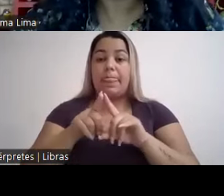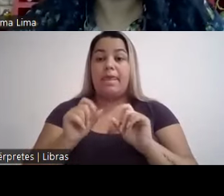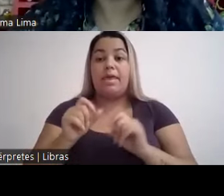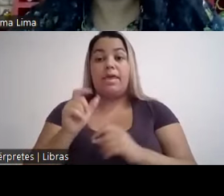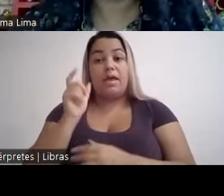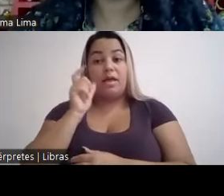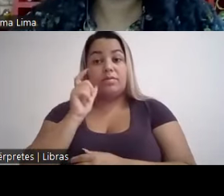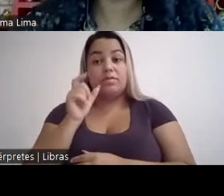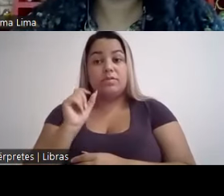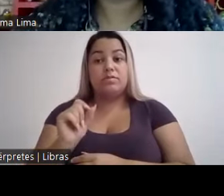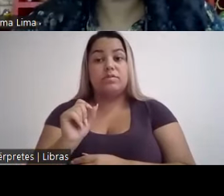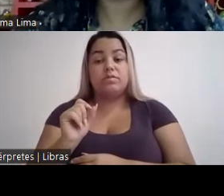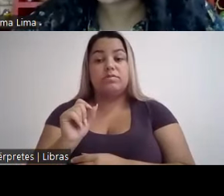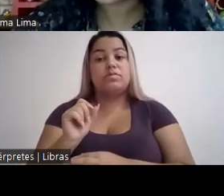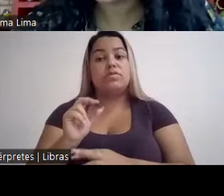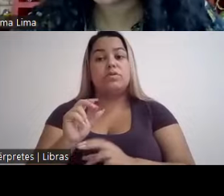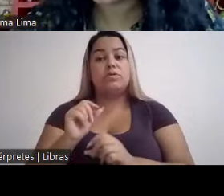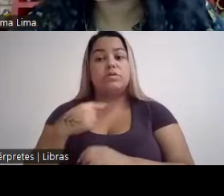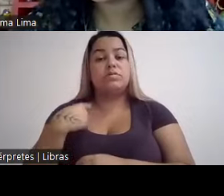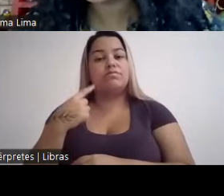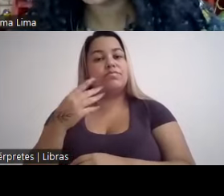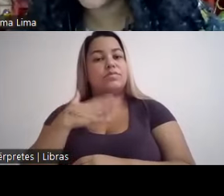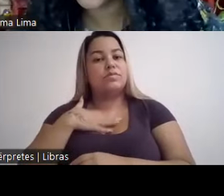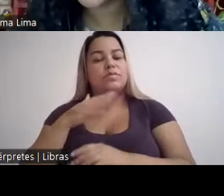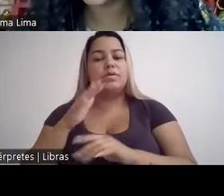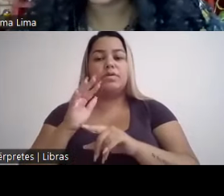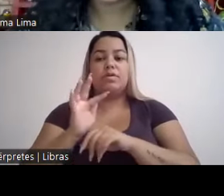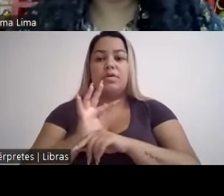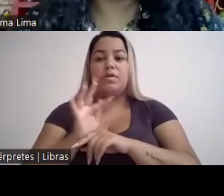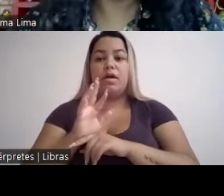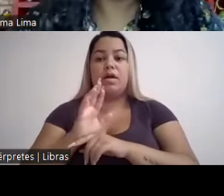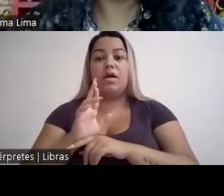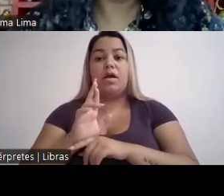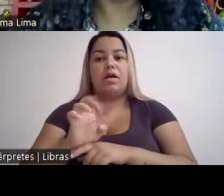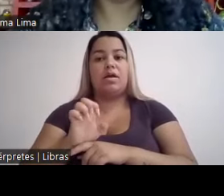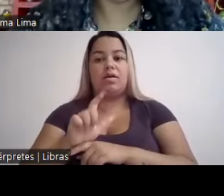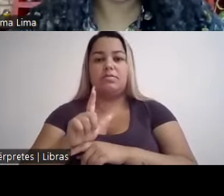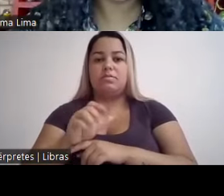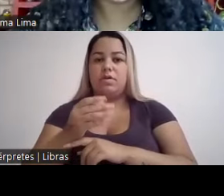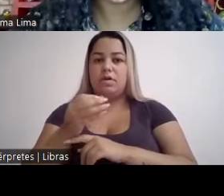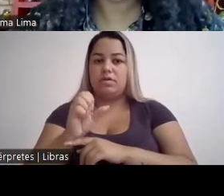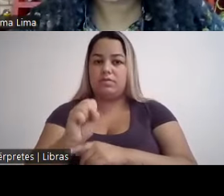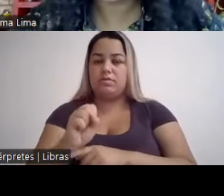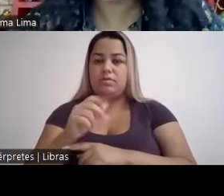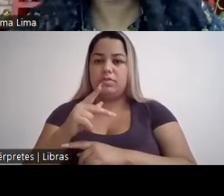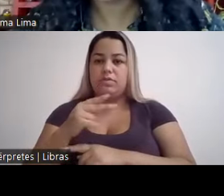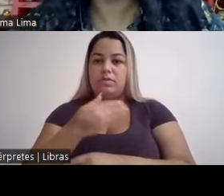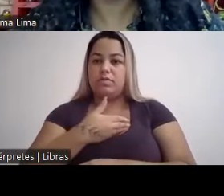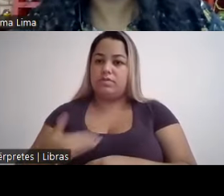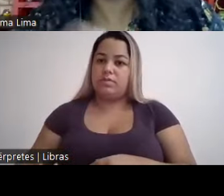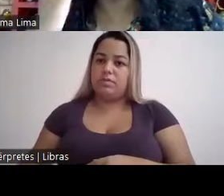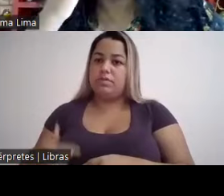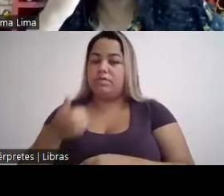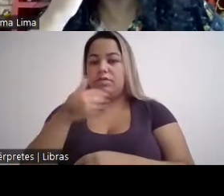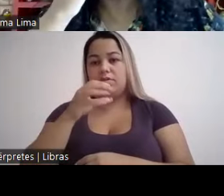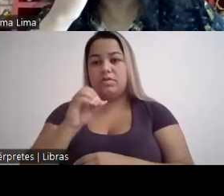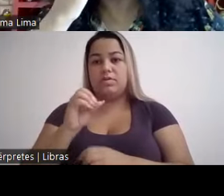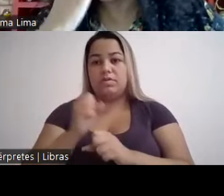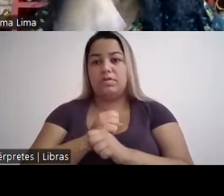partir de uma perspectiva de que a minha formação ela é relações públicas. Então, durante 10 anos da minha vida, no